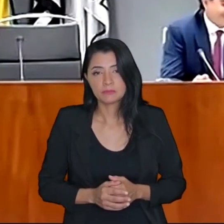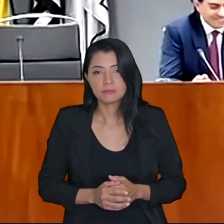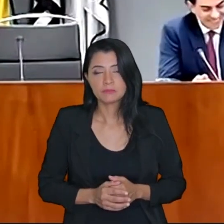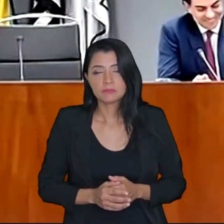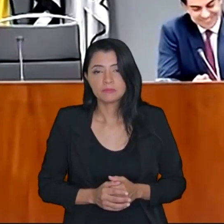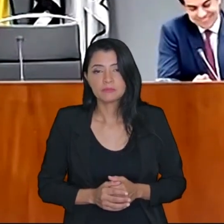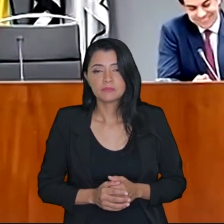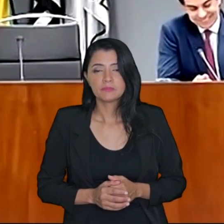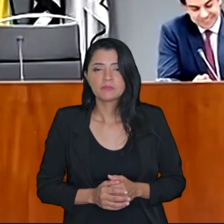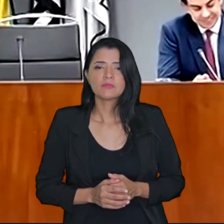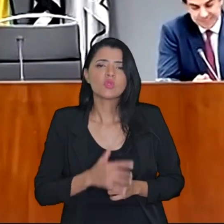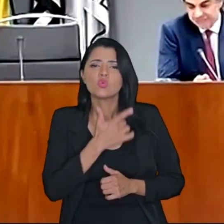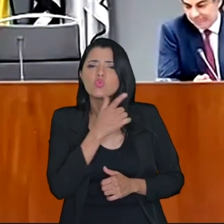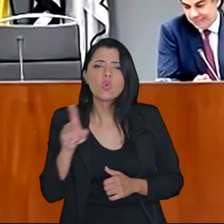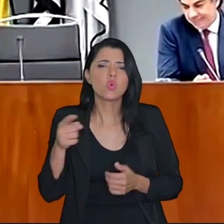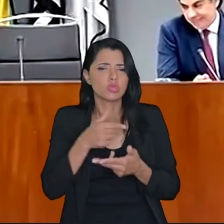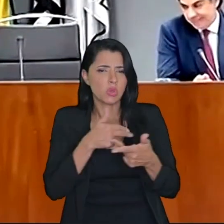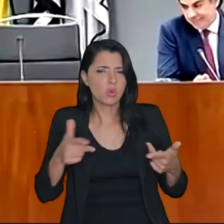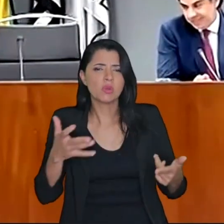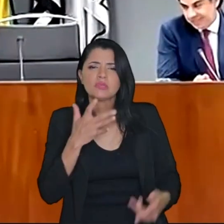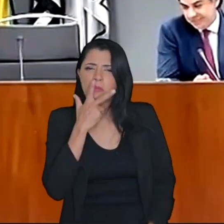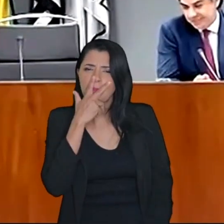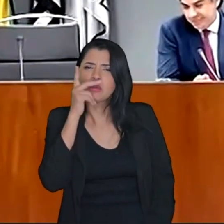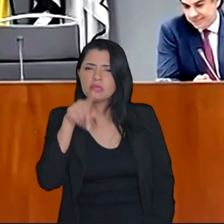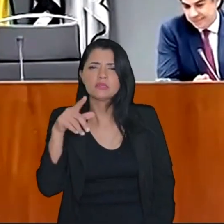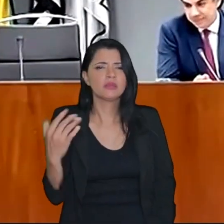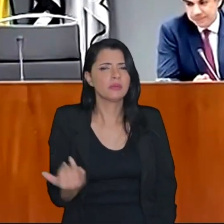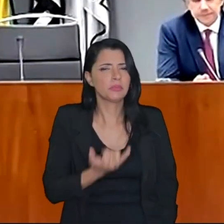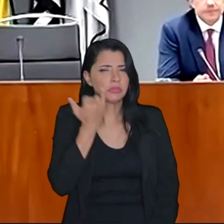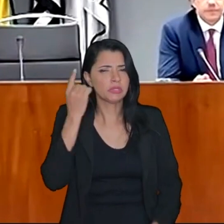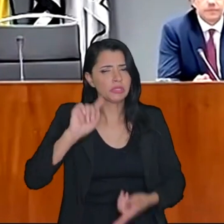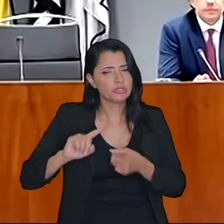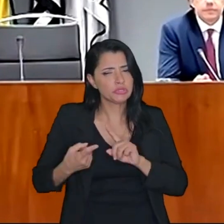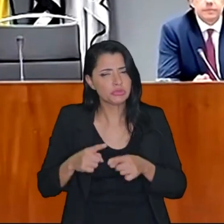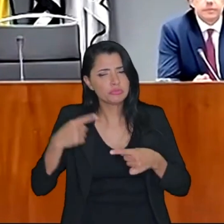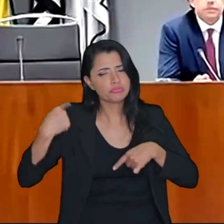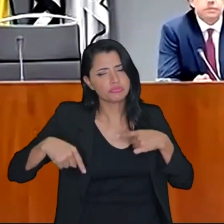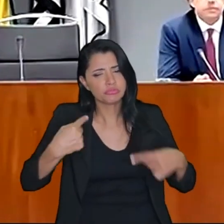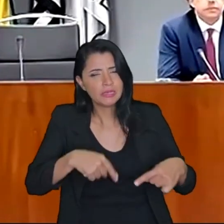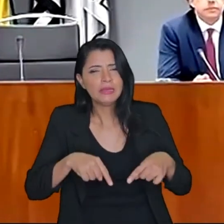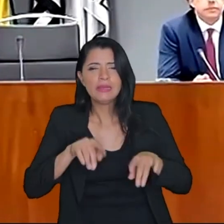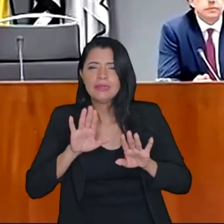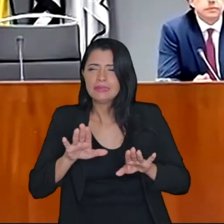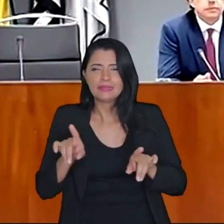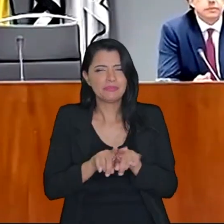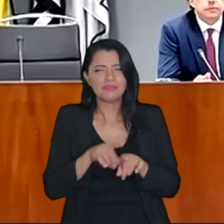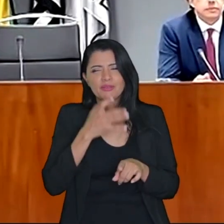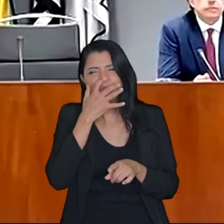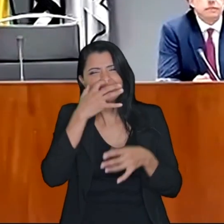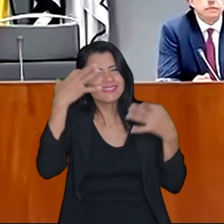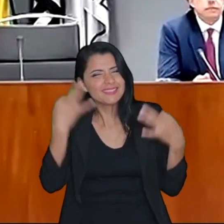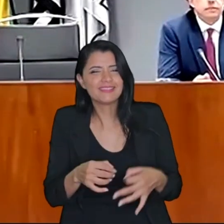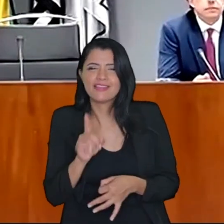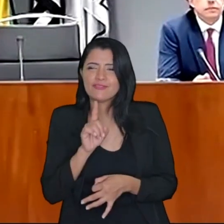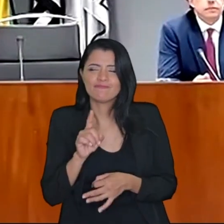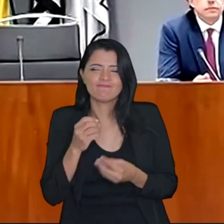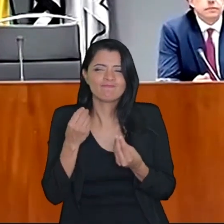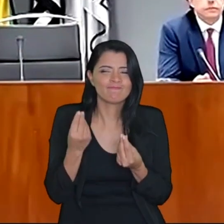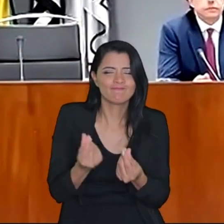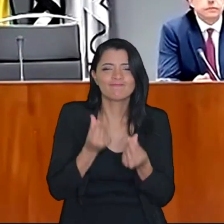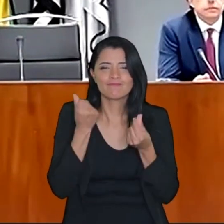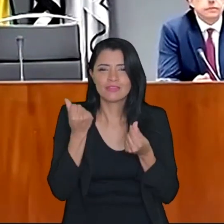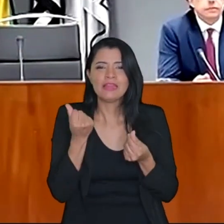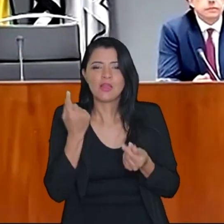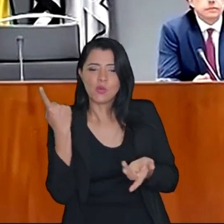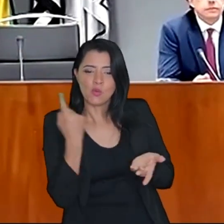Um outro ponto que me parece importante de ser discutido e também não está bem assentado é a possibilidade de eu celebrar